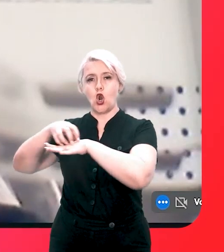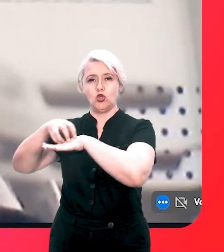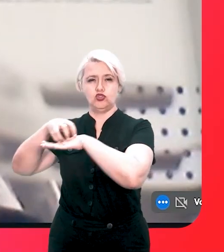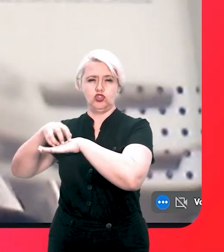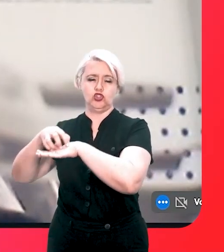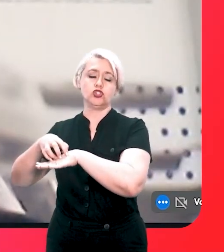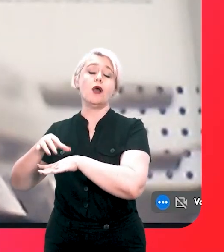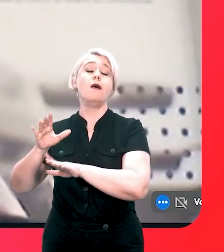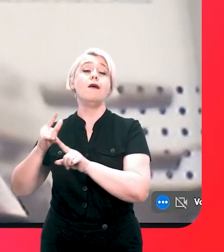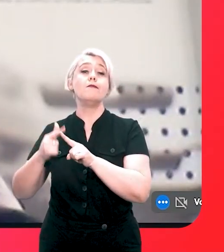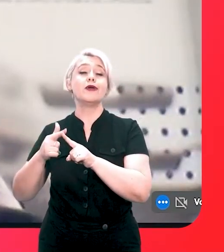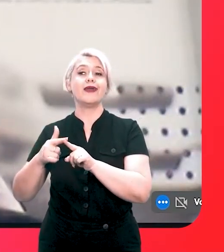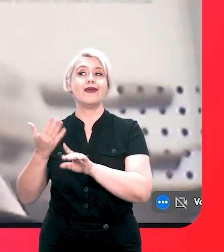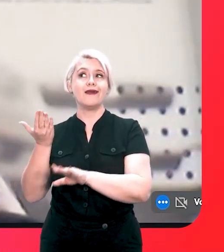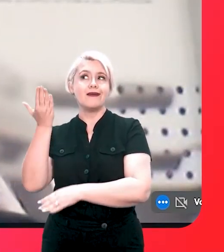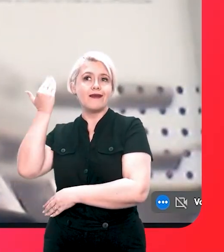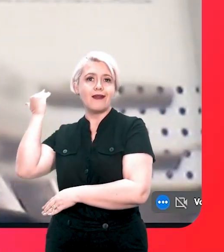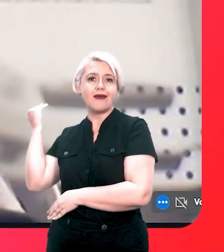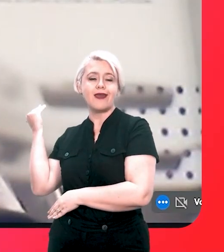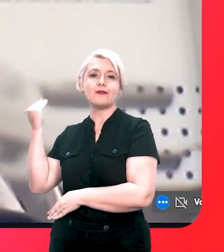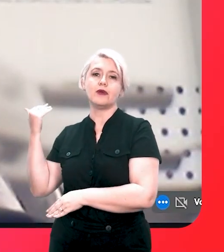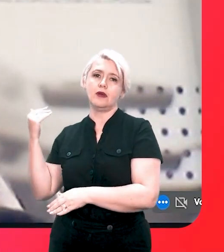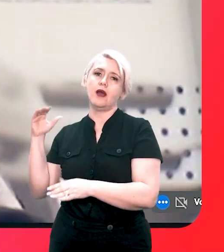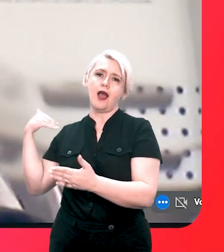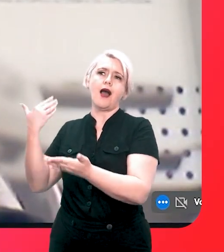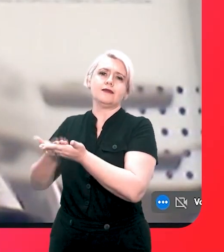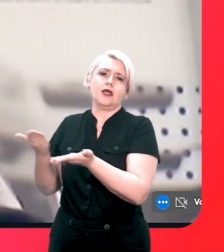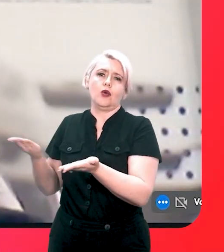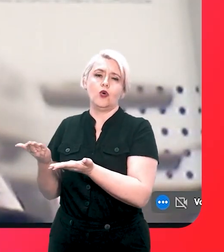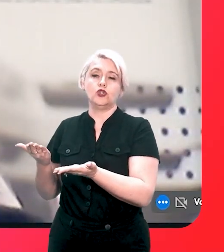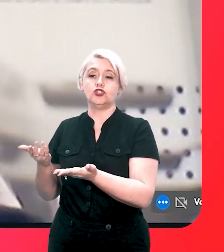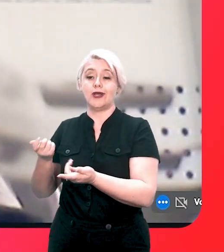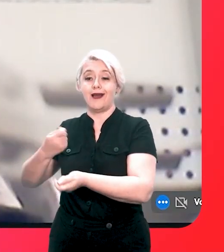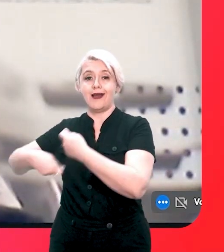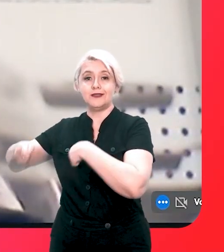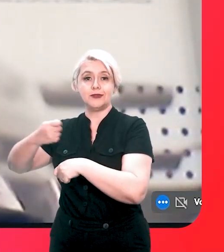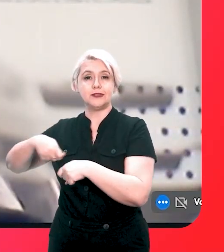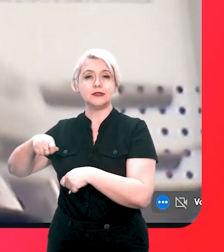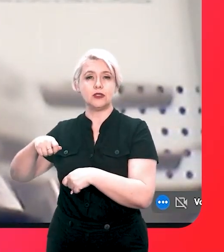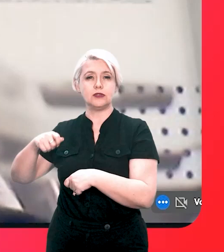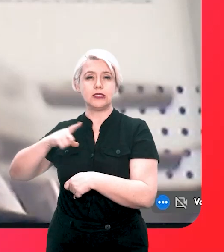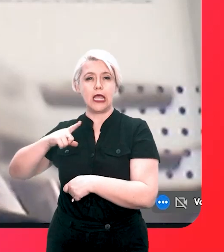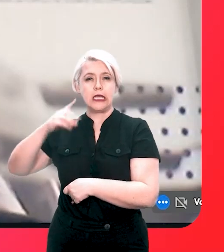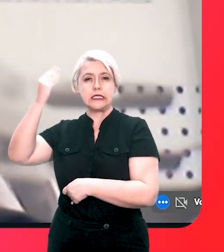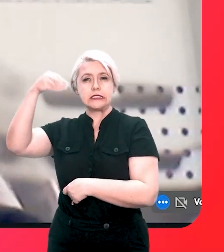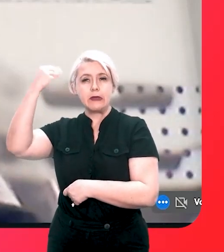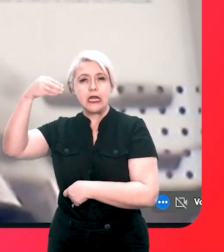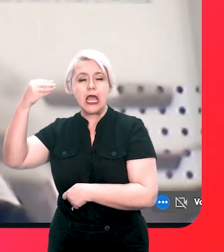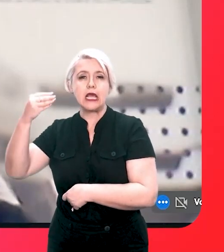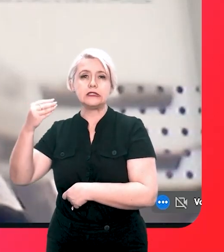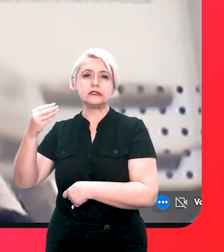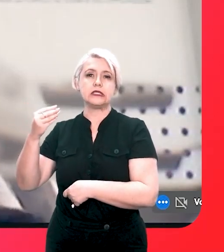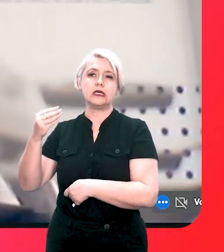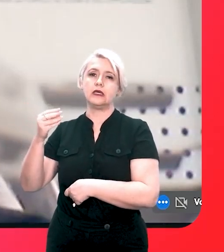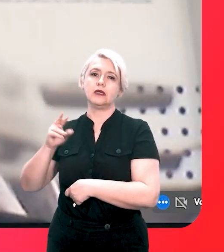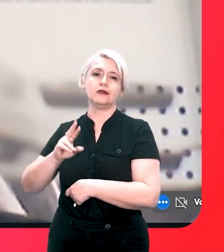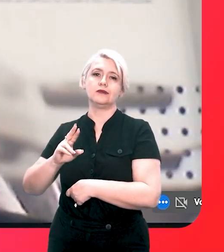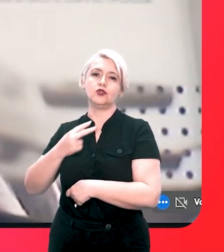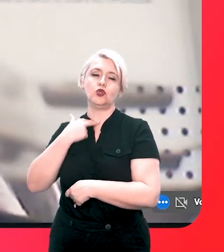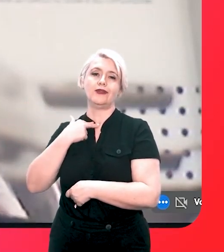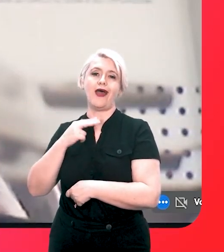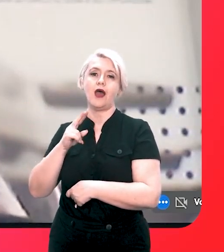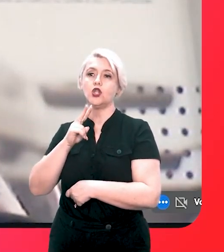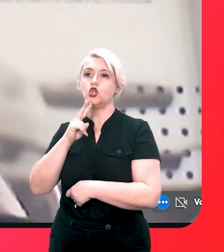porque naquela época era, até hoje, né? Um administrador desse nível não fica mais de 2 anos,